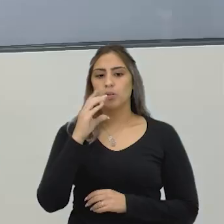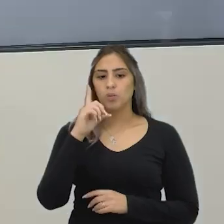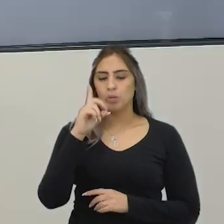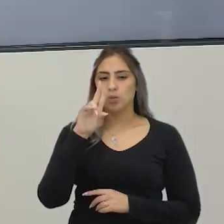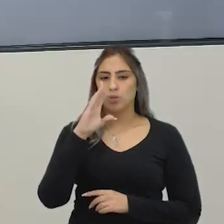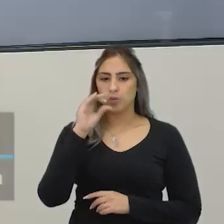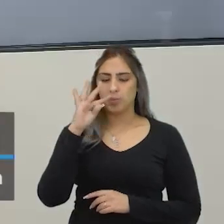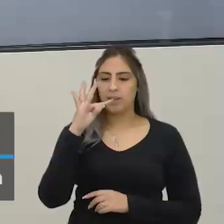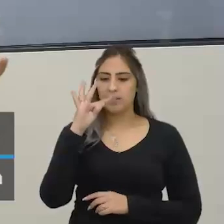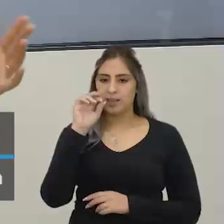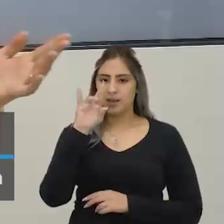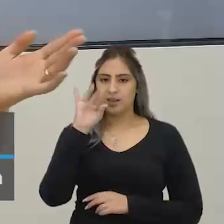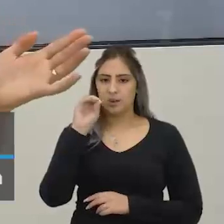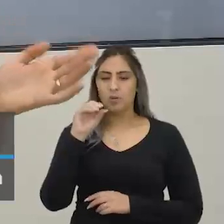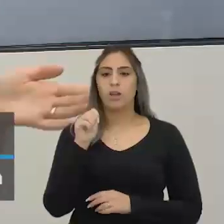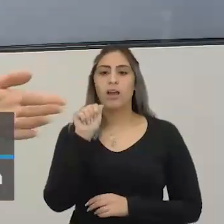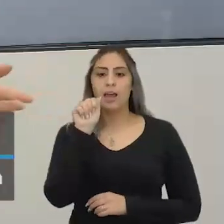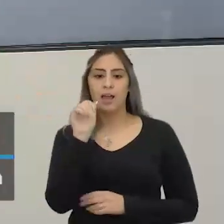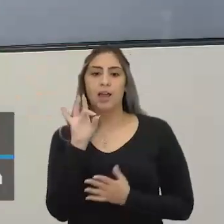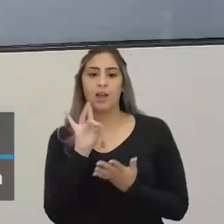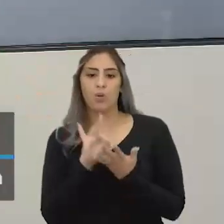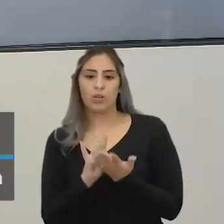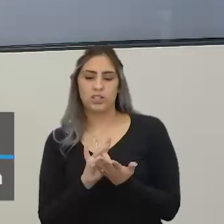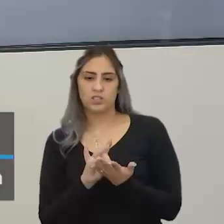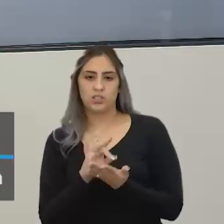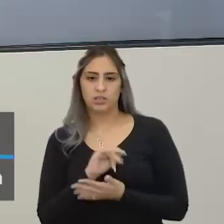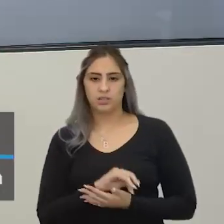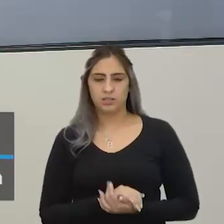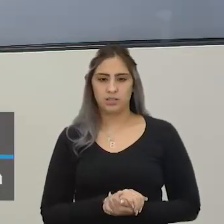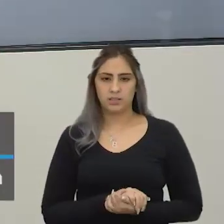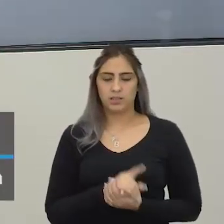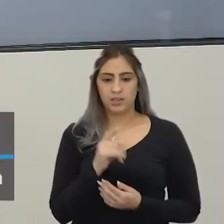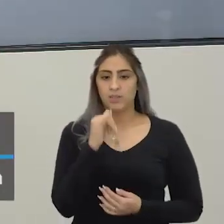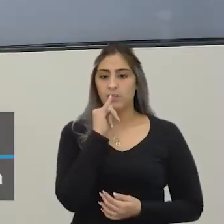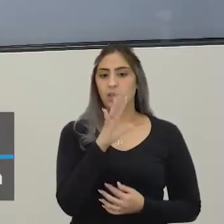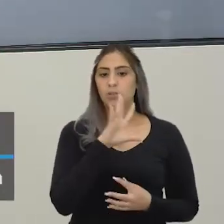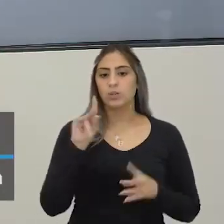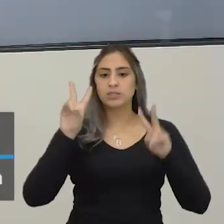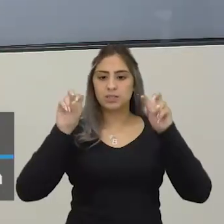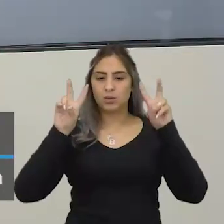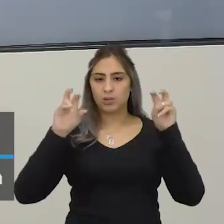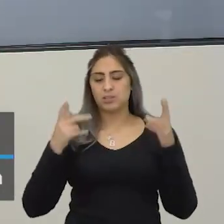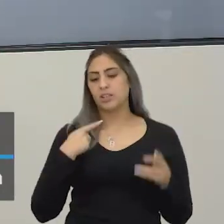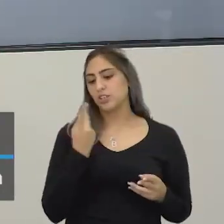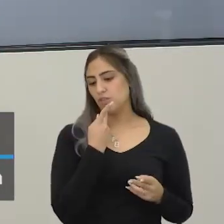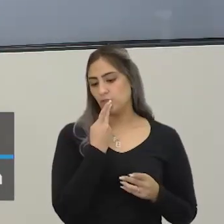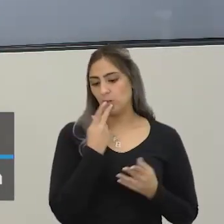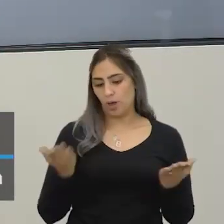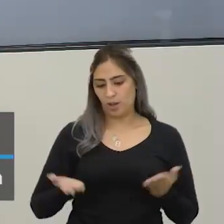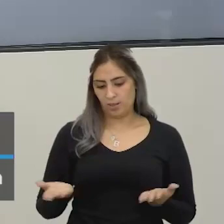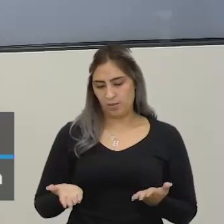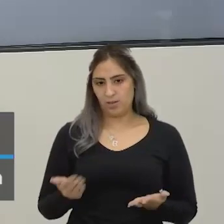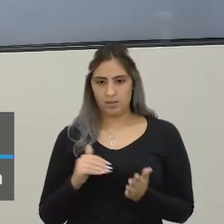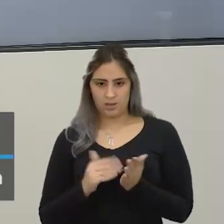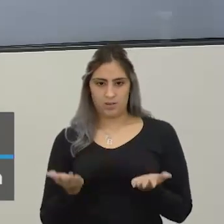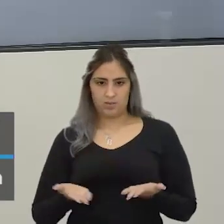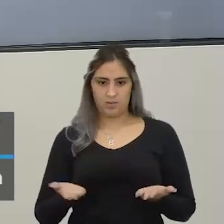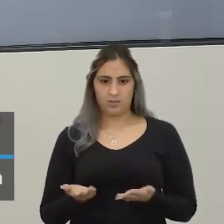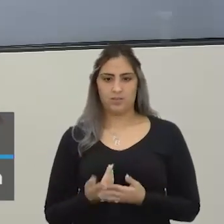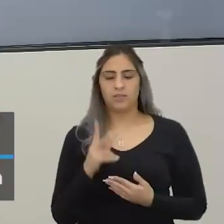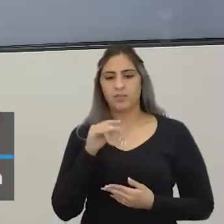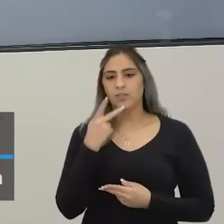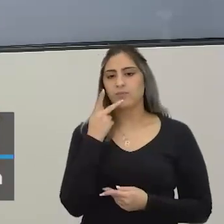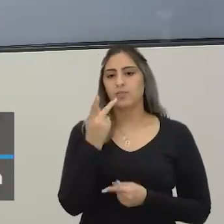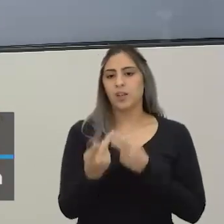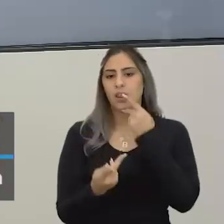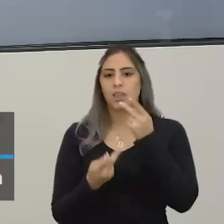E nesse documentário ele vai justamente passar por todas as teorias que a gente falou até então. Ele vai então repassar ali